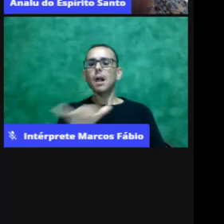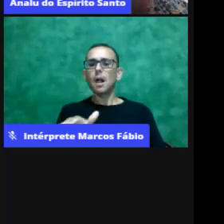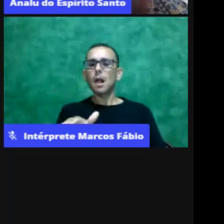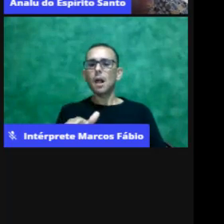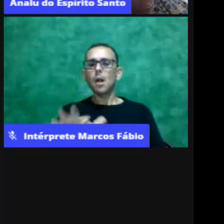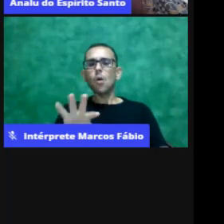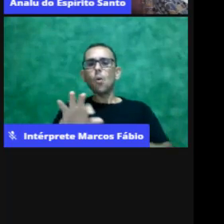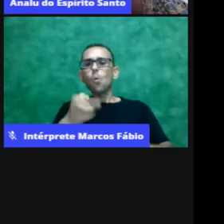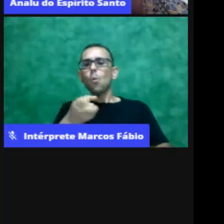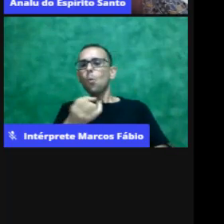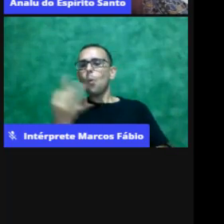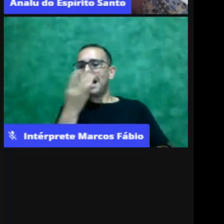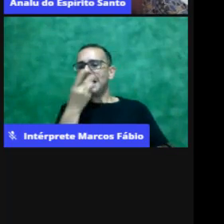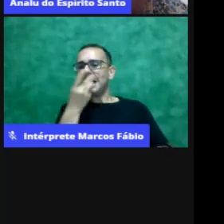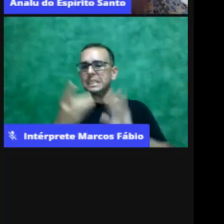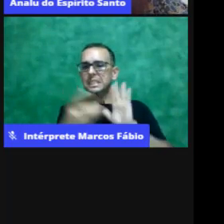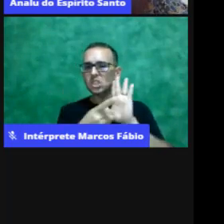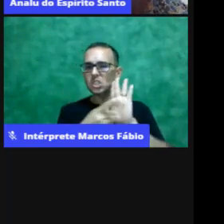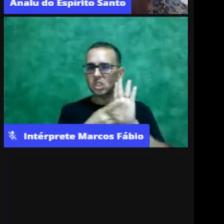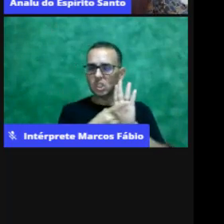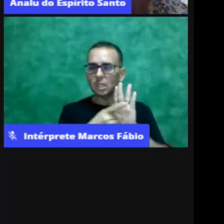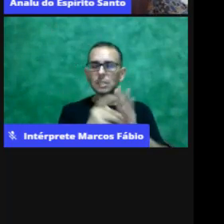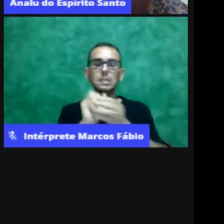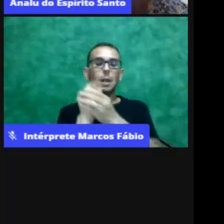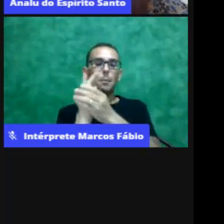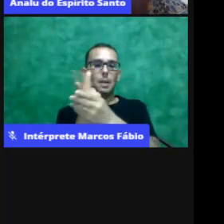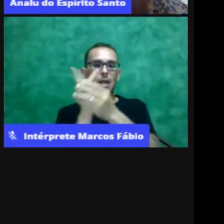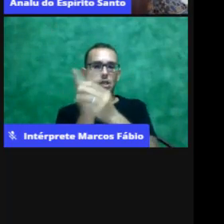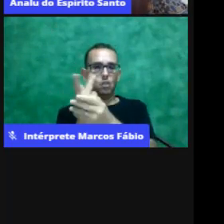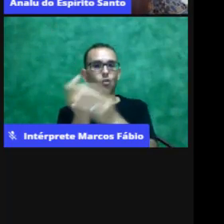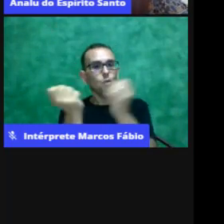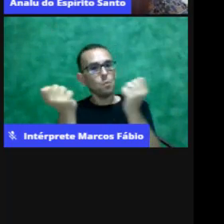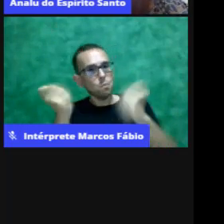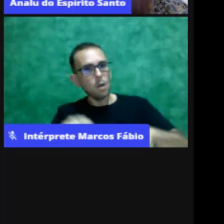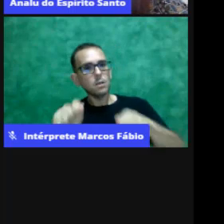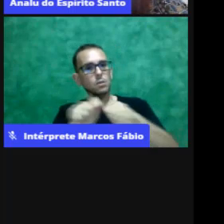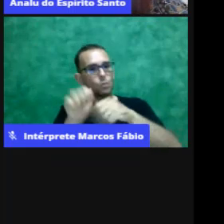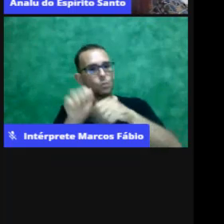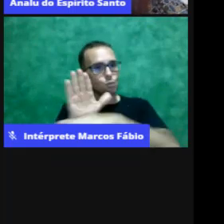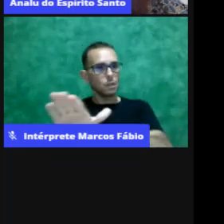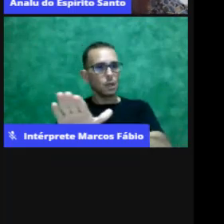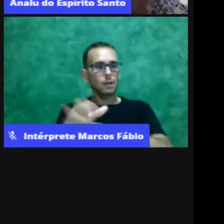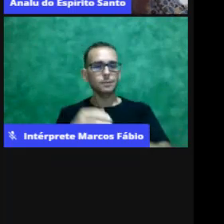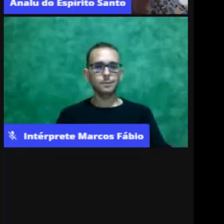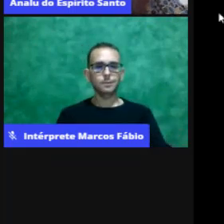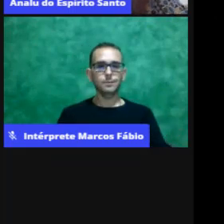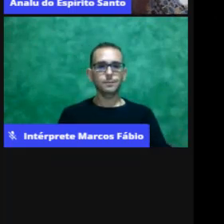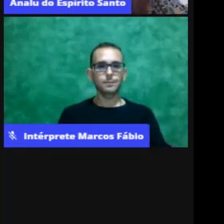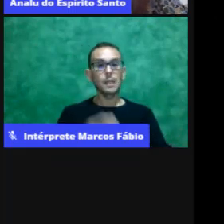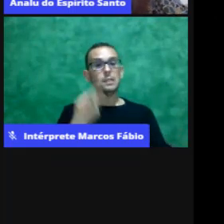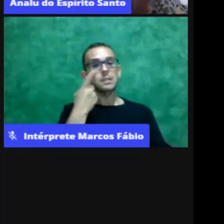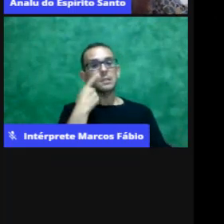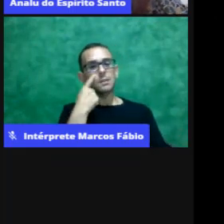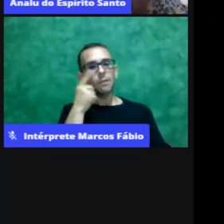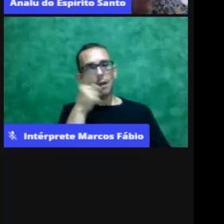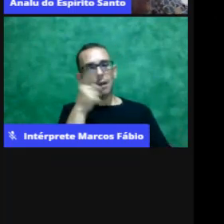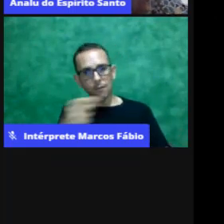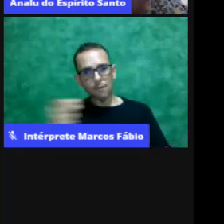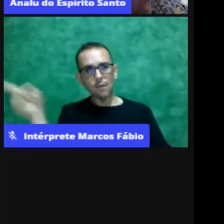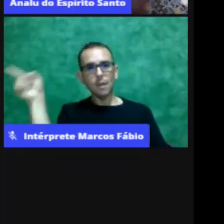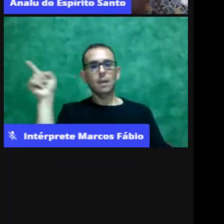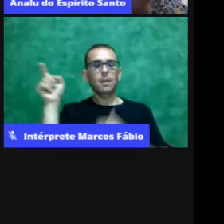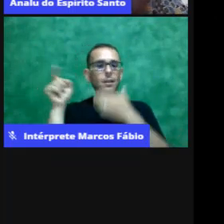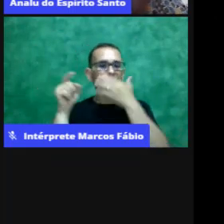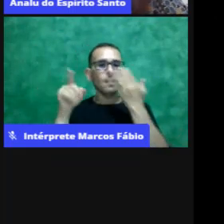gente tem de aplicativos que possam ajudar nessa produção, né? Então, a gente vai ver daqui para frente